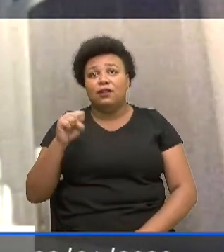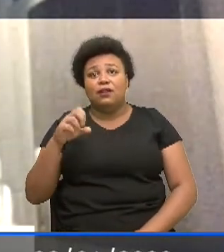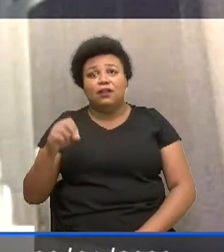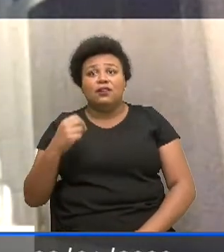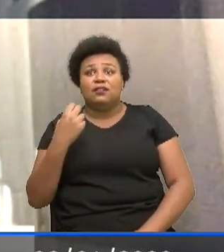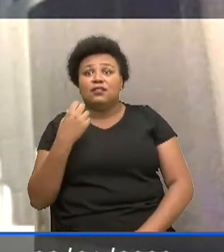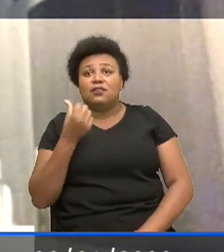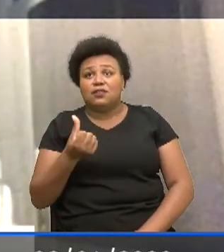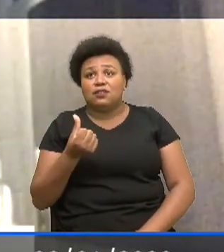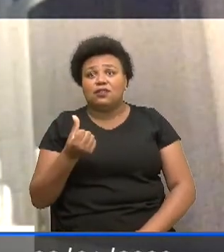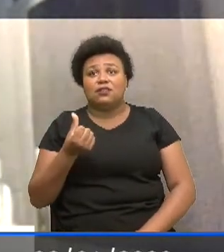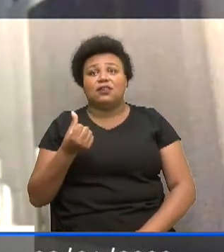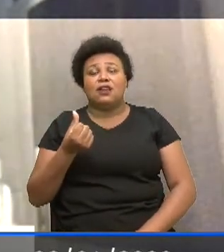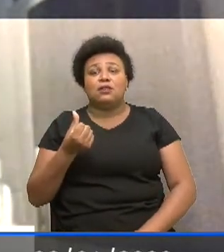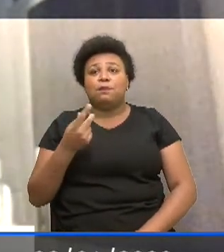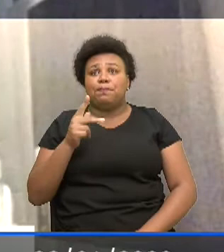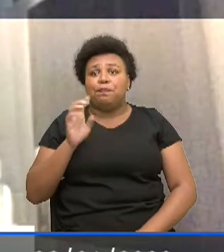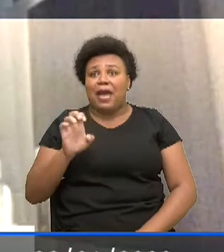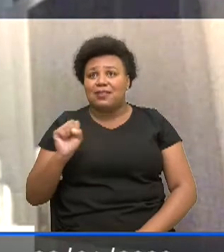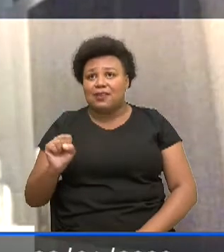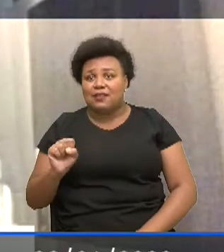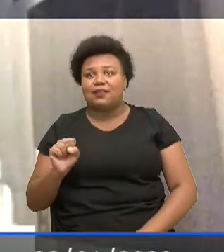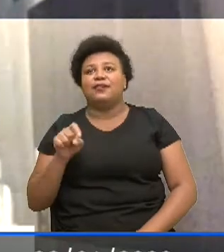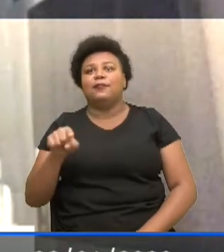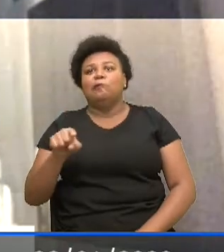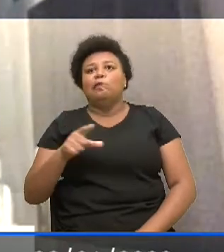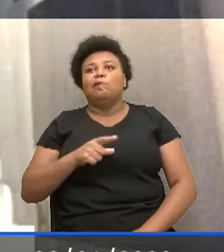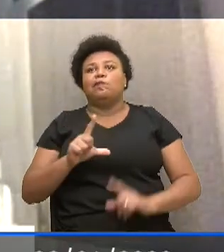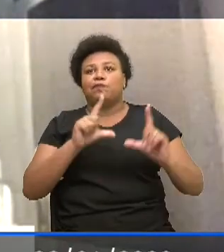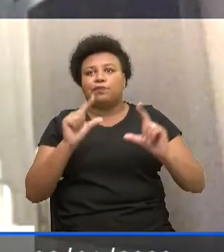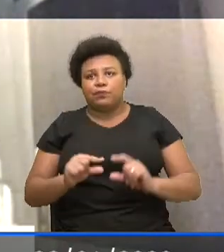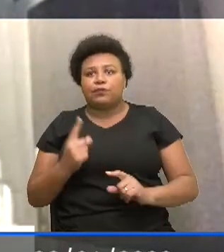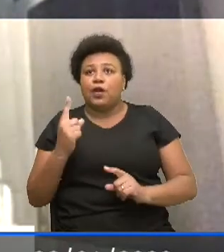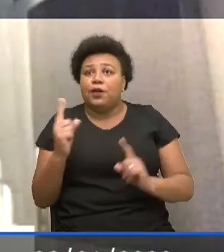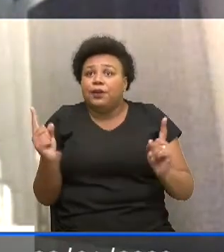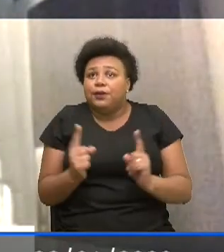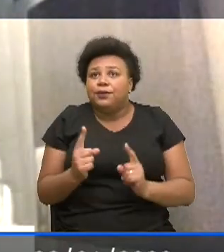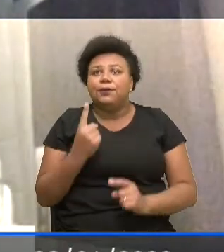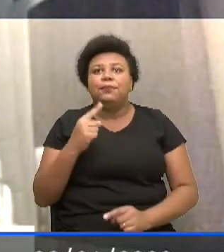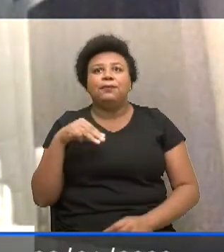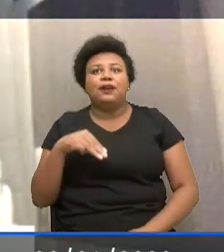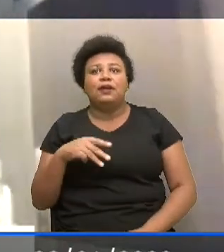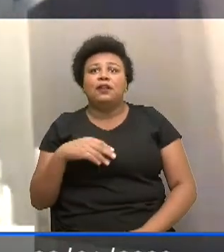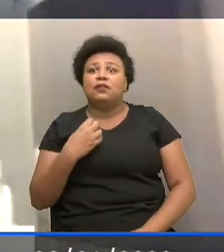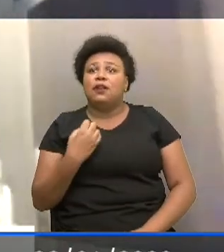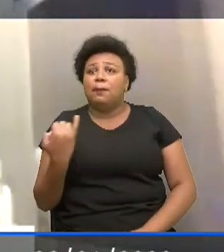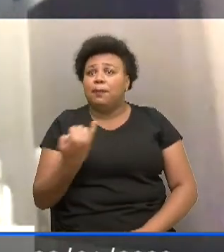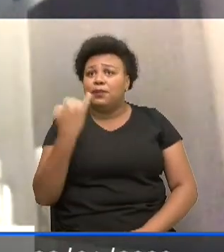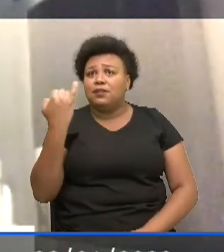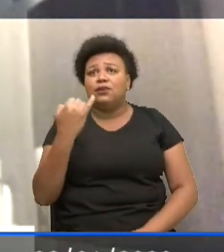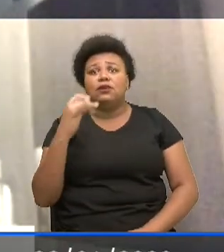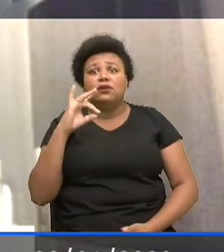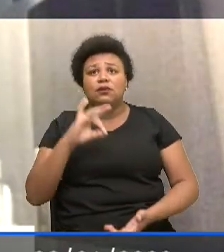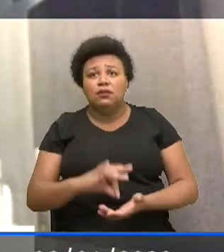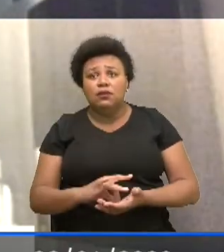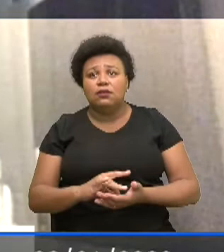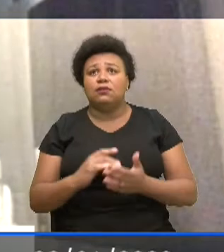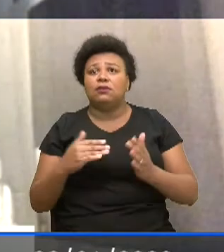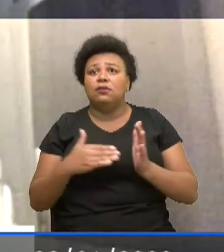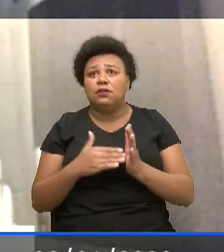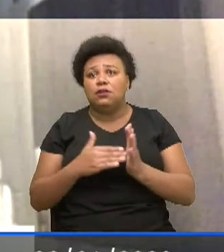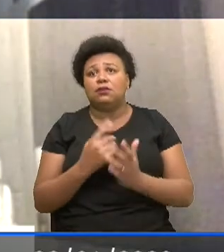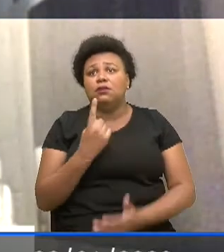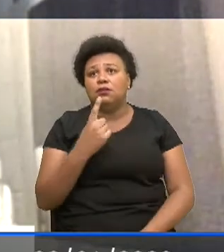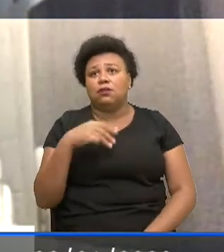pés eles colocam. Então, já que estamos reduzindo para 1m, seria bem importante fixar, então, no mínimo